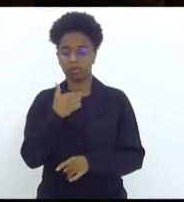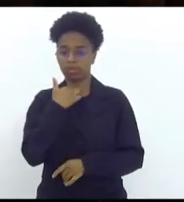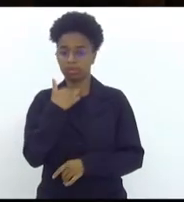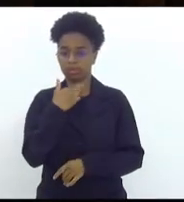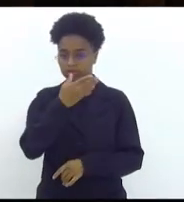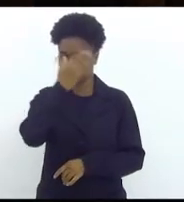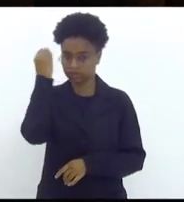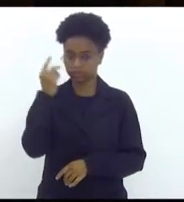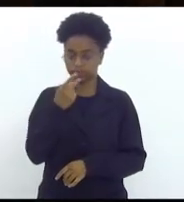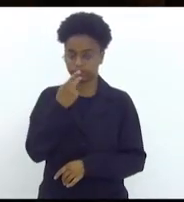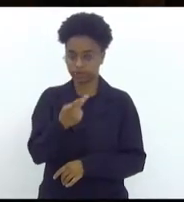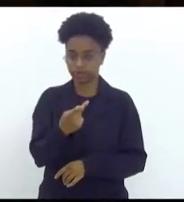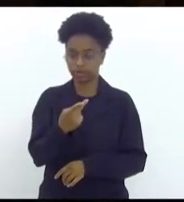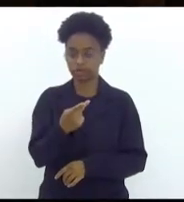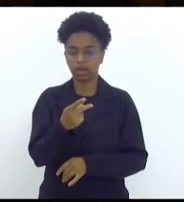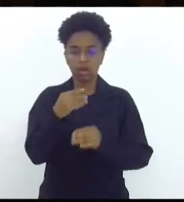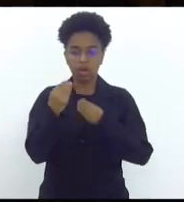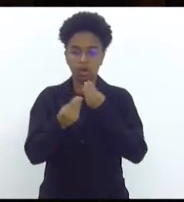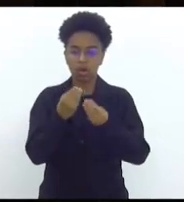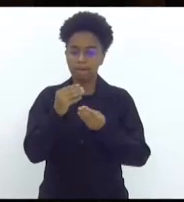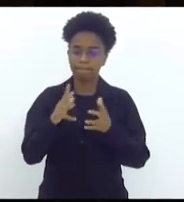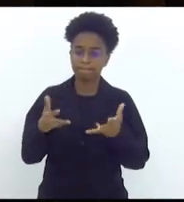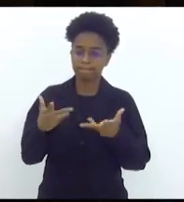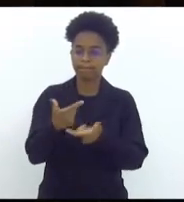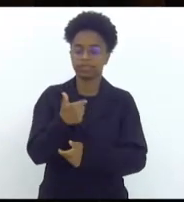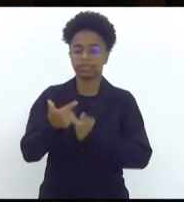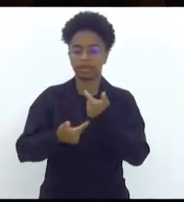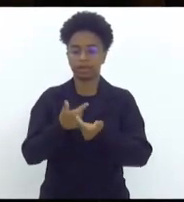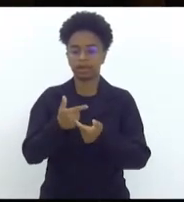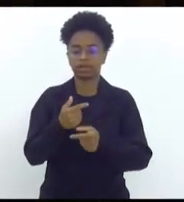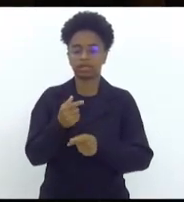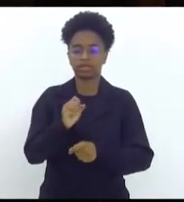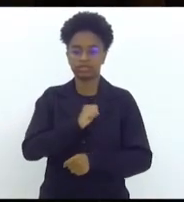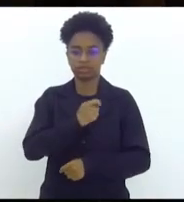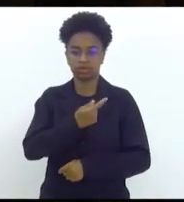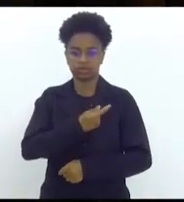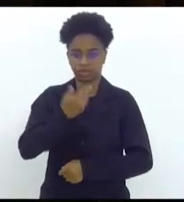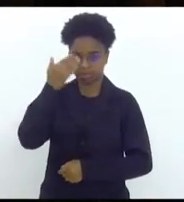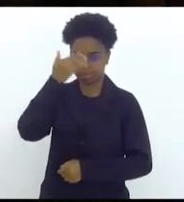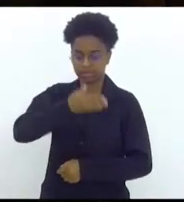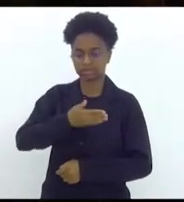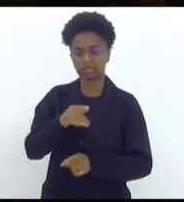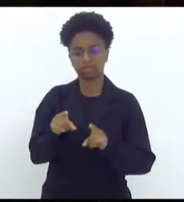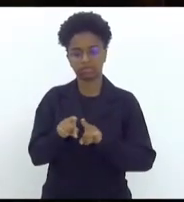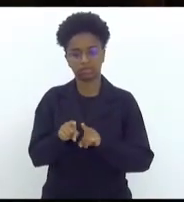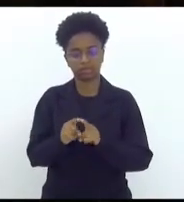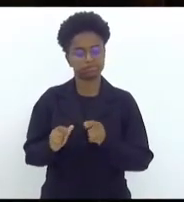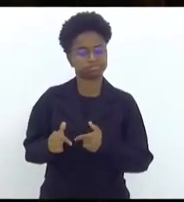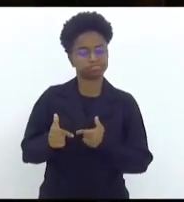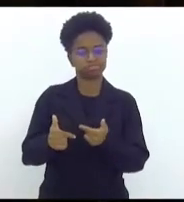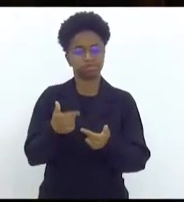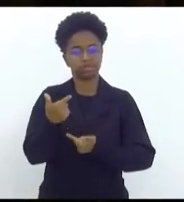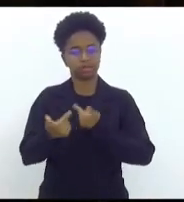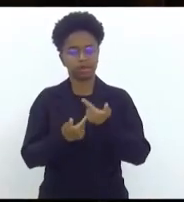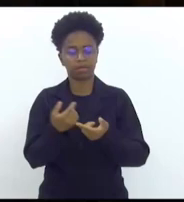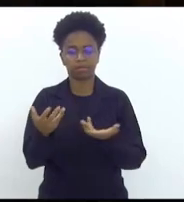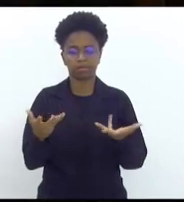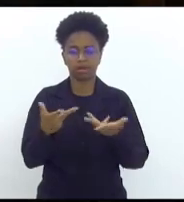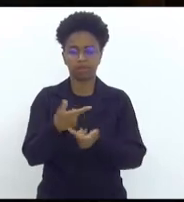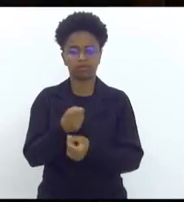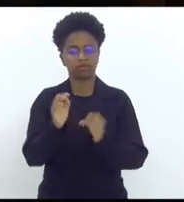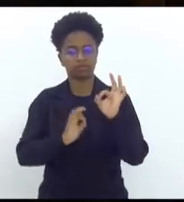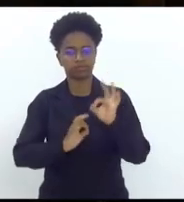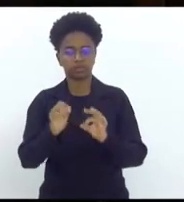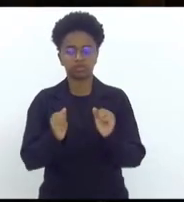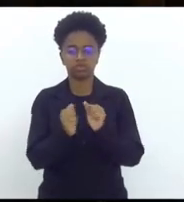de mencionar aqui o belíssimo trabalho do São Gonçalo presente que vem desempenhando um planejamento em